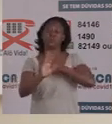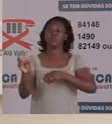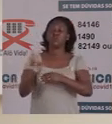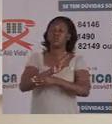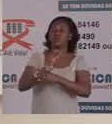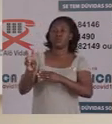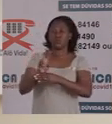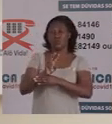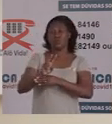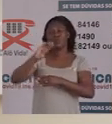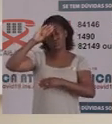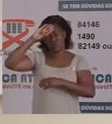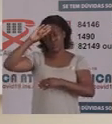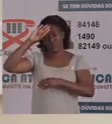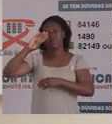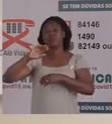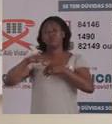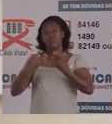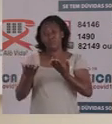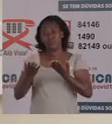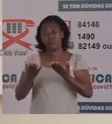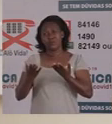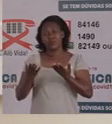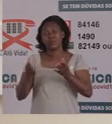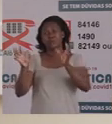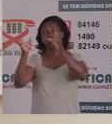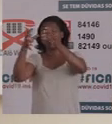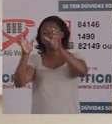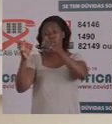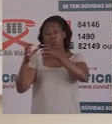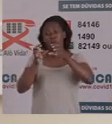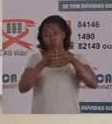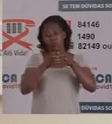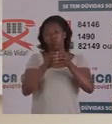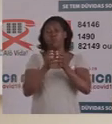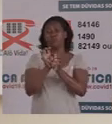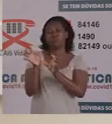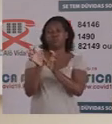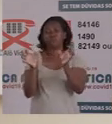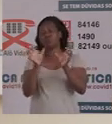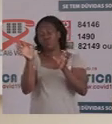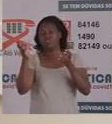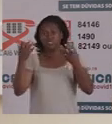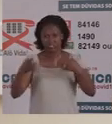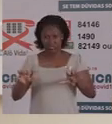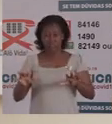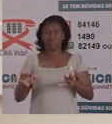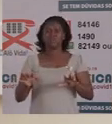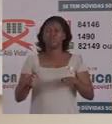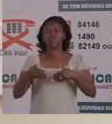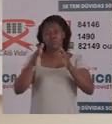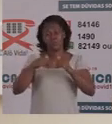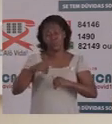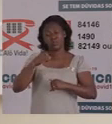sua plenitude, e as cadeias de transmissão foram interrompidas. Os últimos casos que nós temos verificado